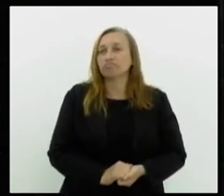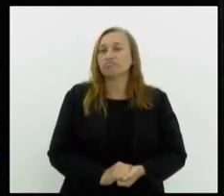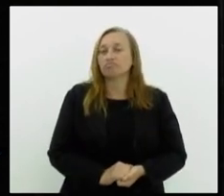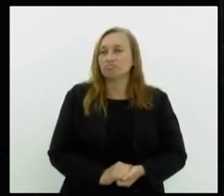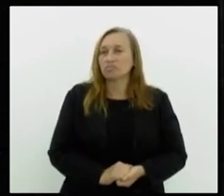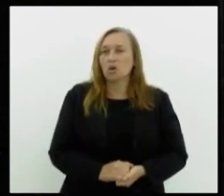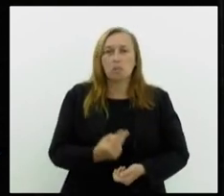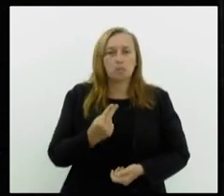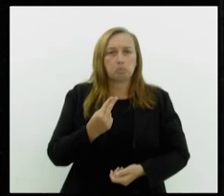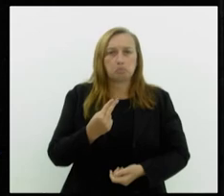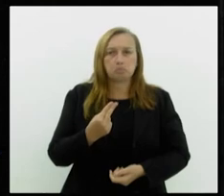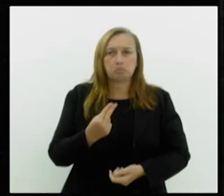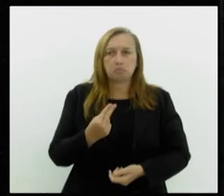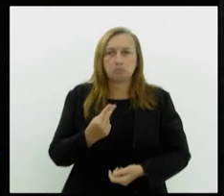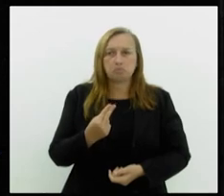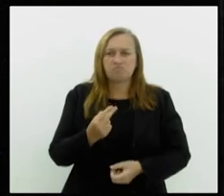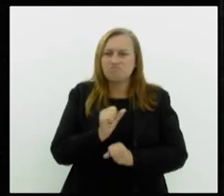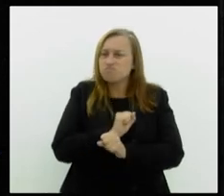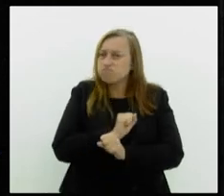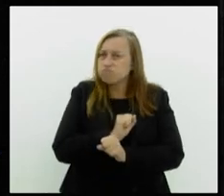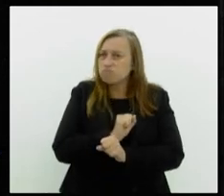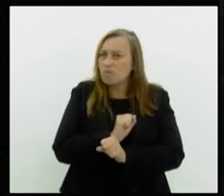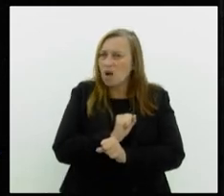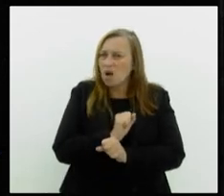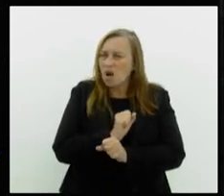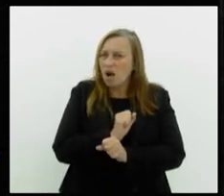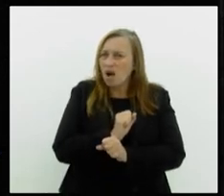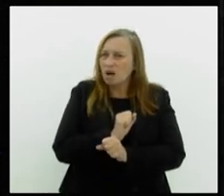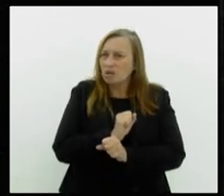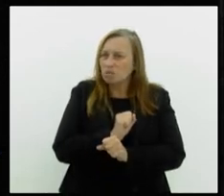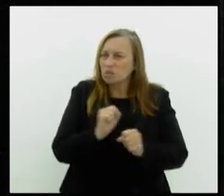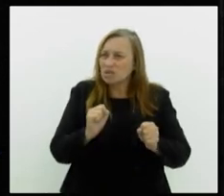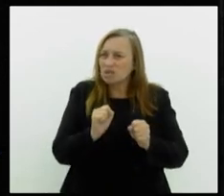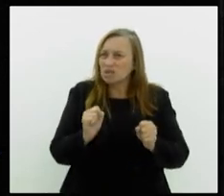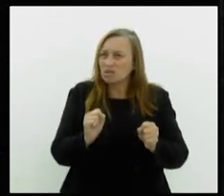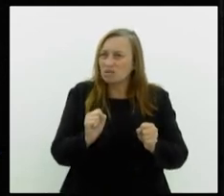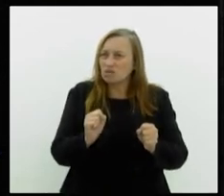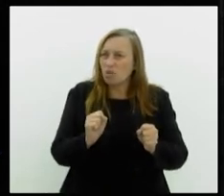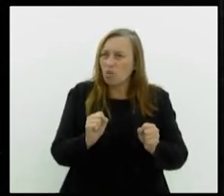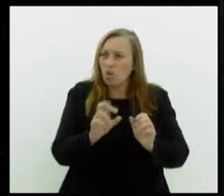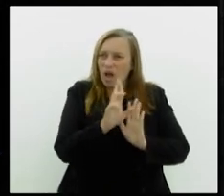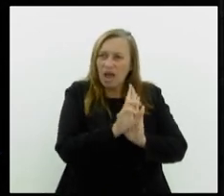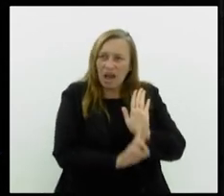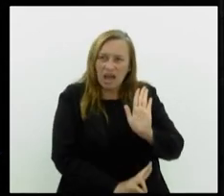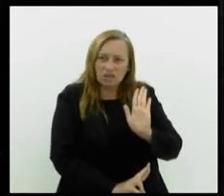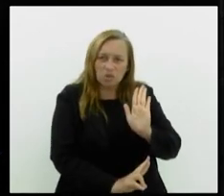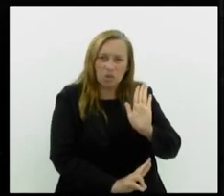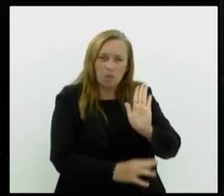Não é possível que, diante do que está nesse relatório,